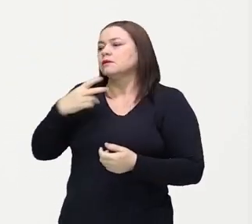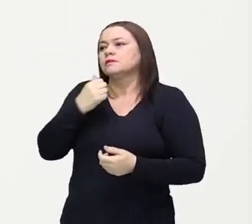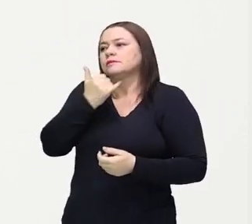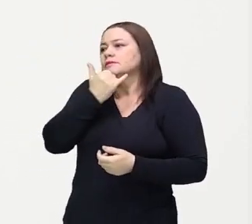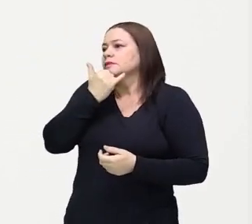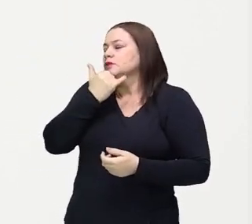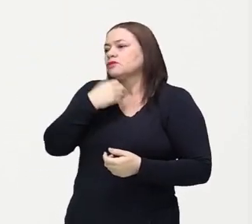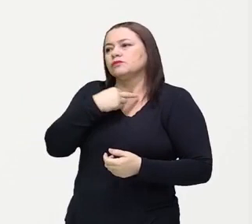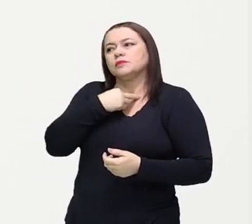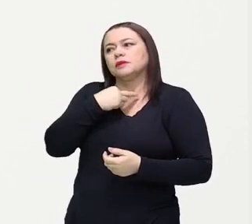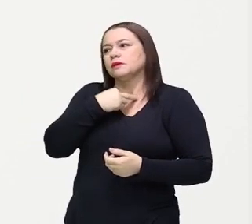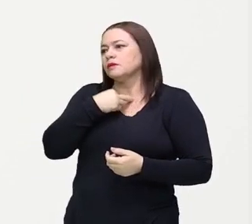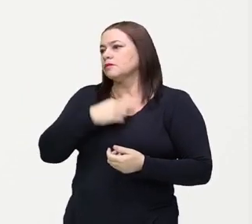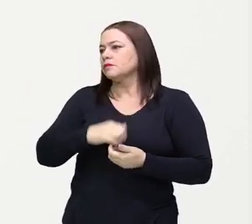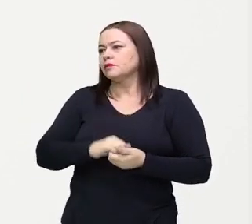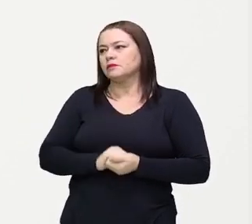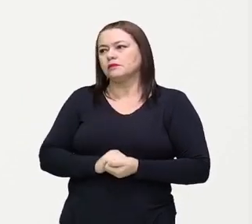posso.